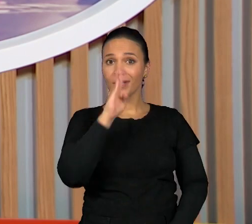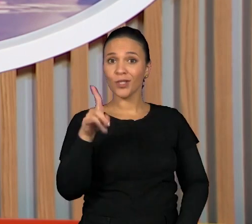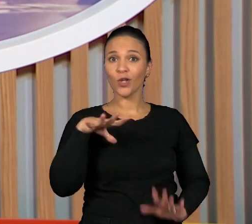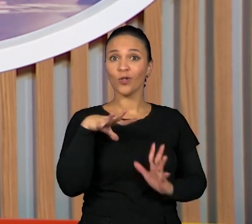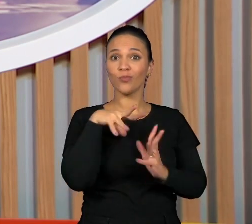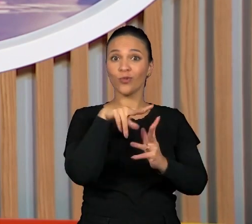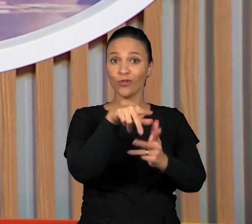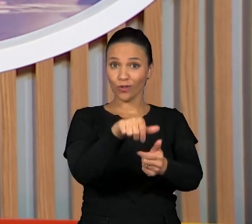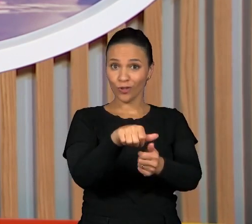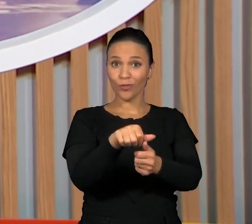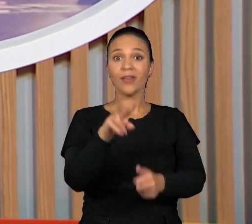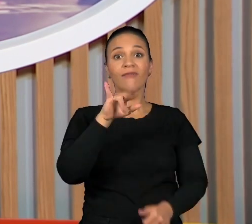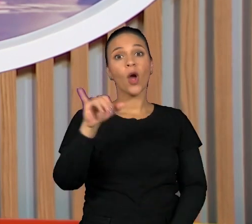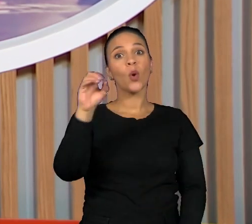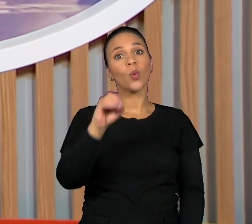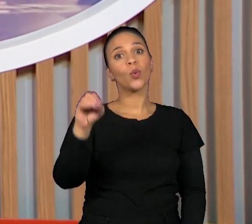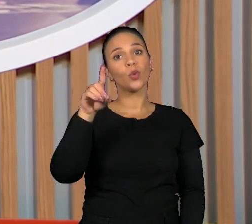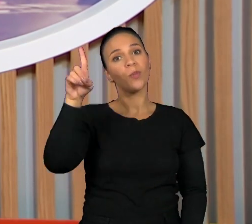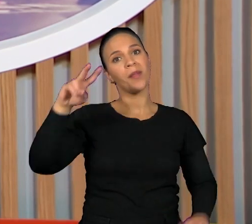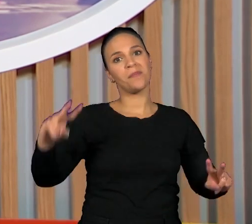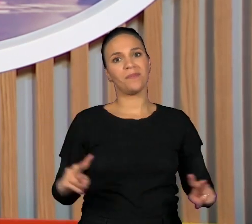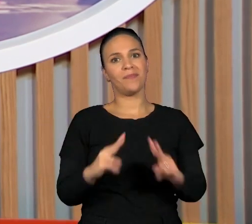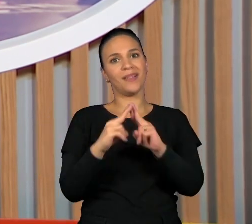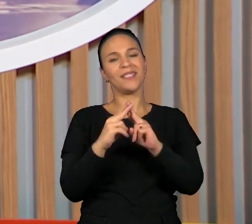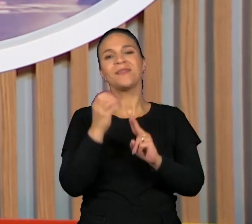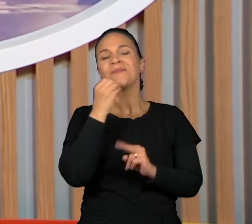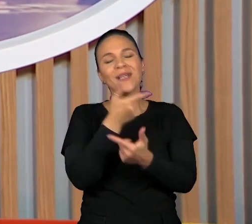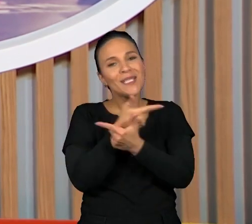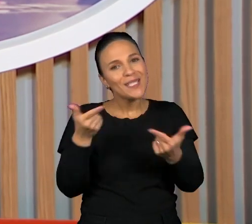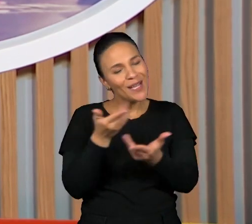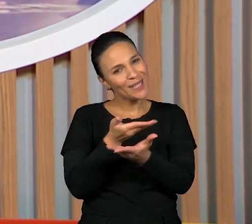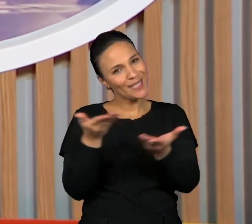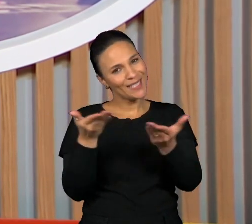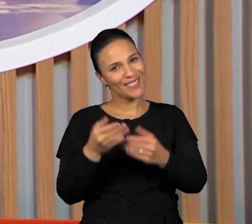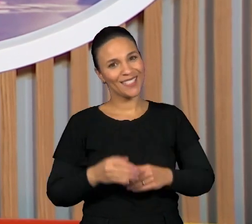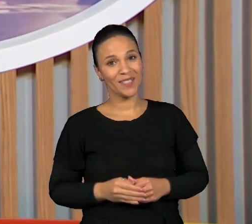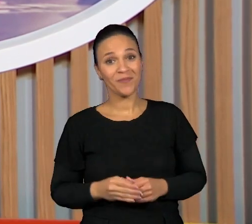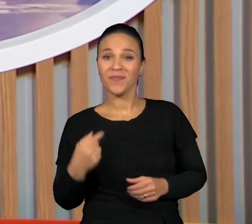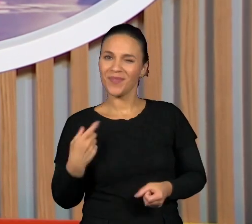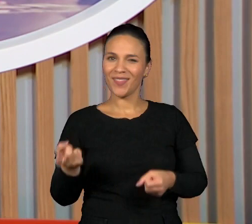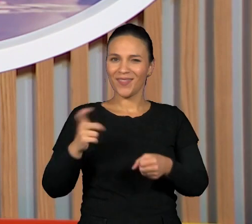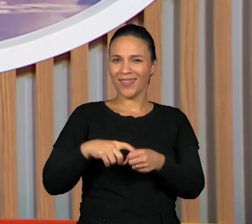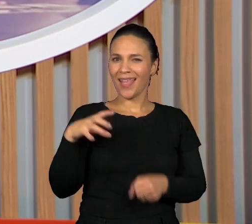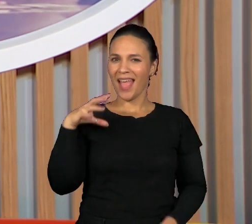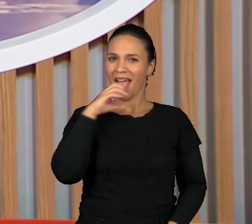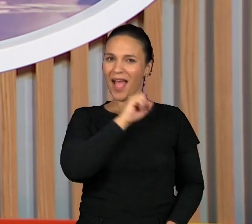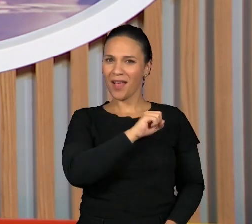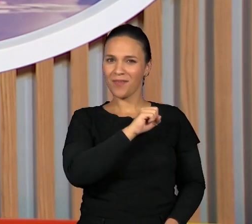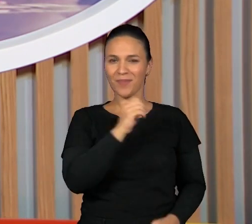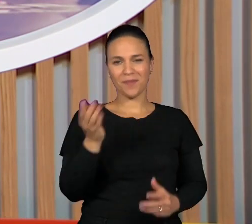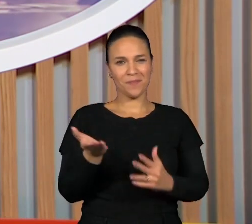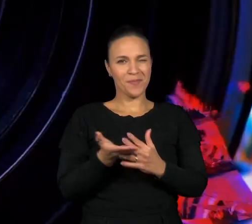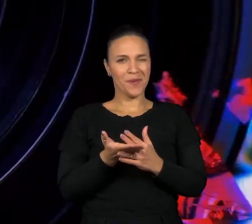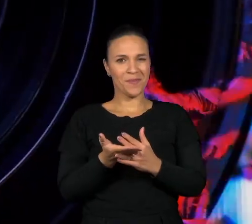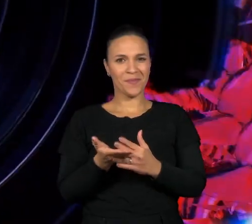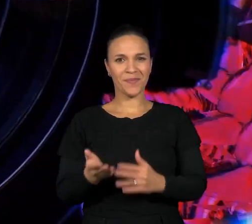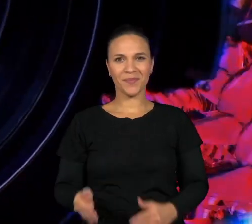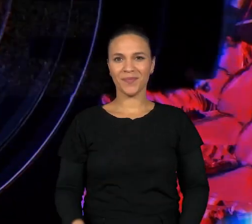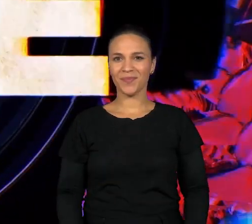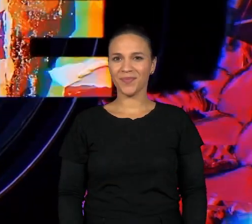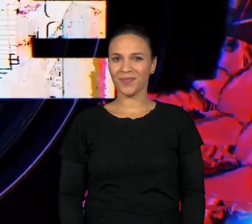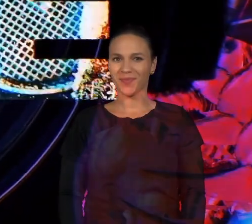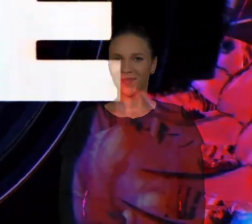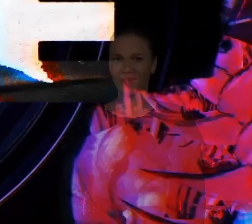Mundial, que vai acontecer em outubro em Paris. Boa sorte para vocês. E eu volto daqui a pouquinho, depois do intervalo.